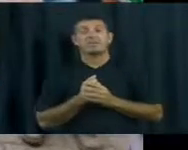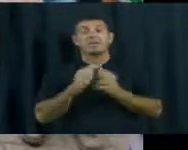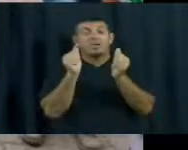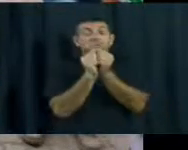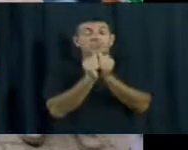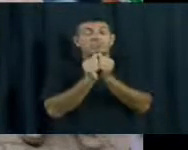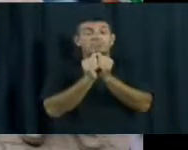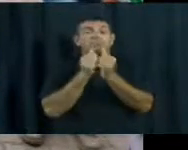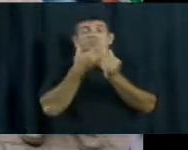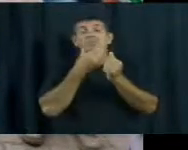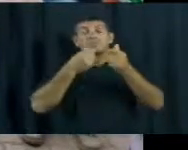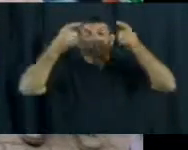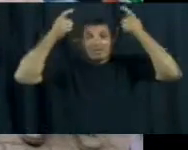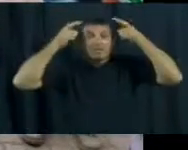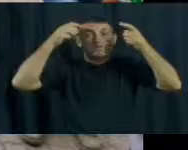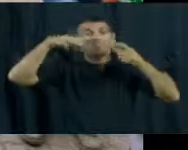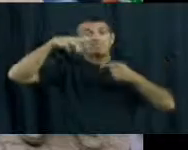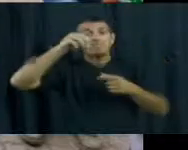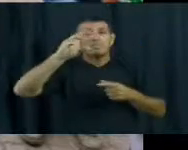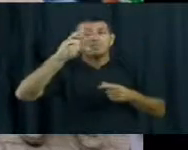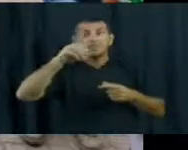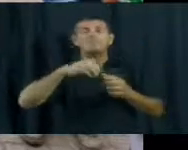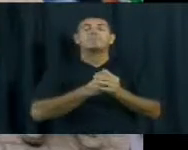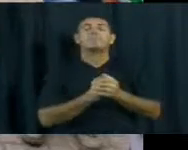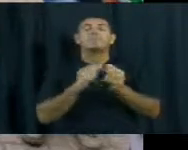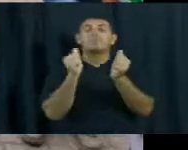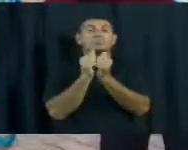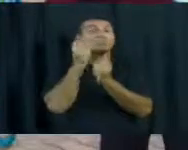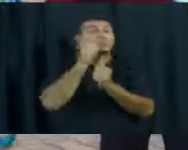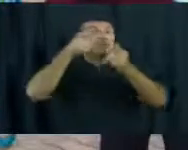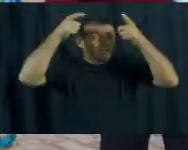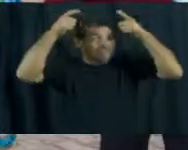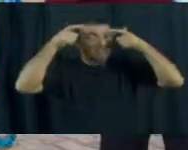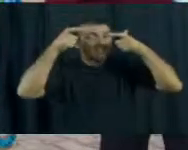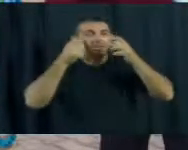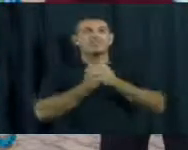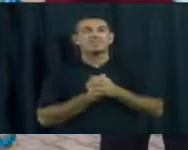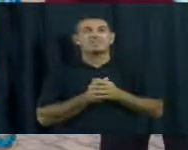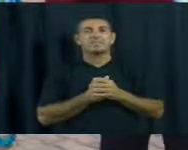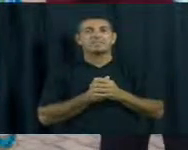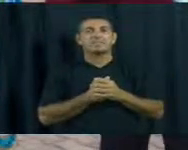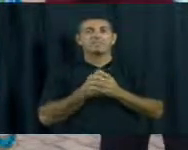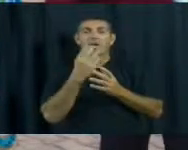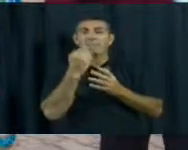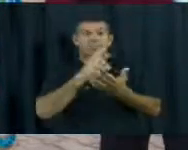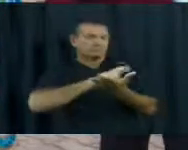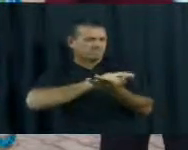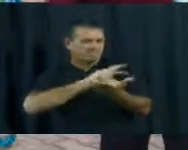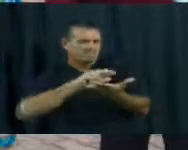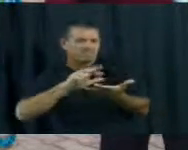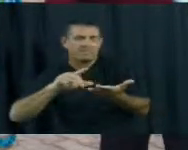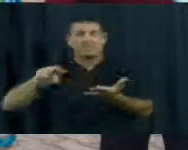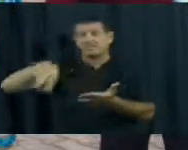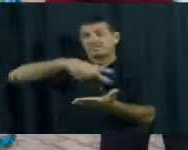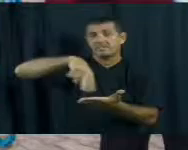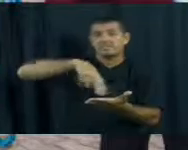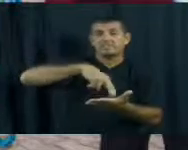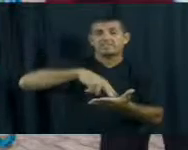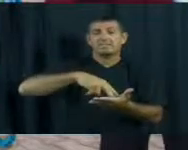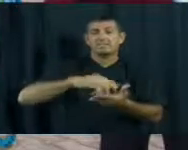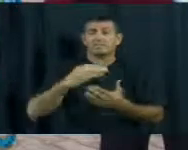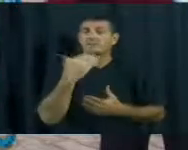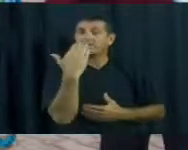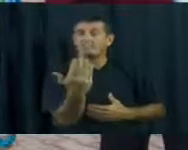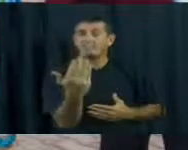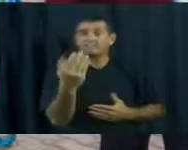Momo, com a nossa rainha. Que coisa, imagina, vai passando. Tem outras fotos lá da galera dançando na frente da prefeitura. Esse foi o momento que a